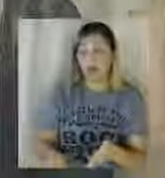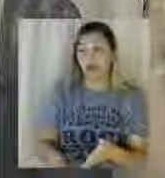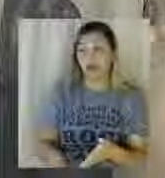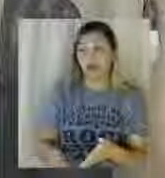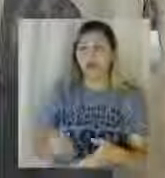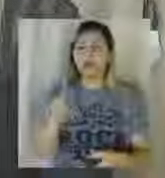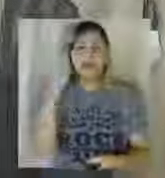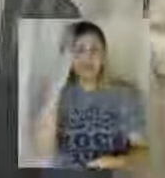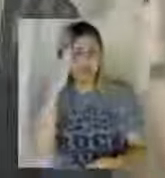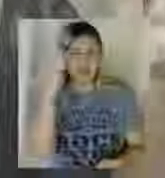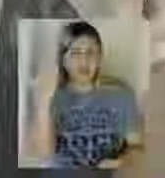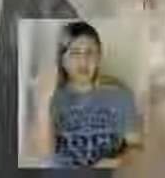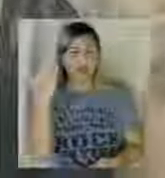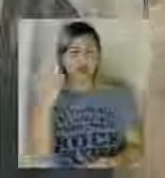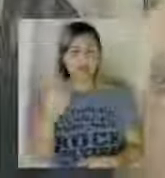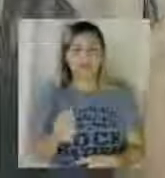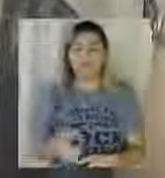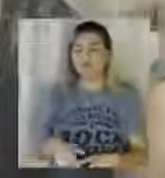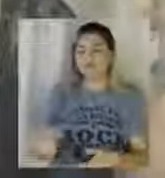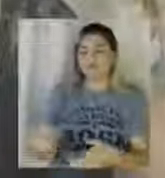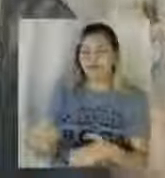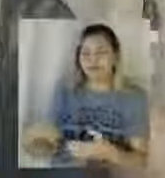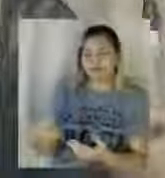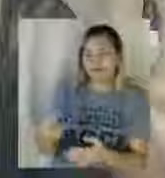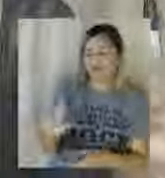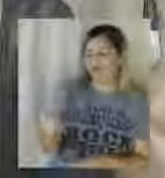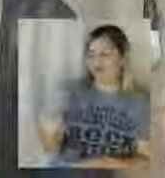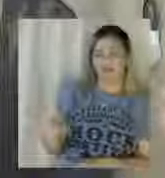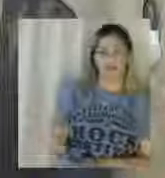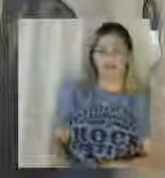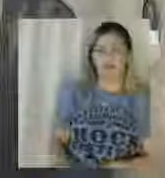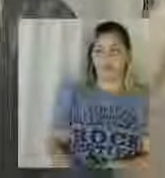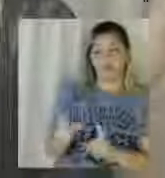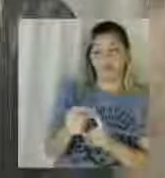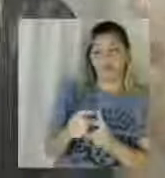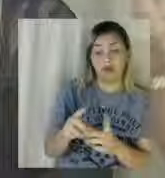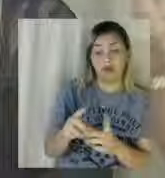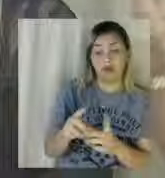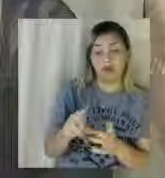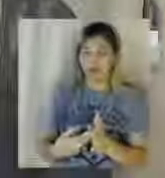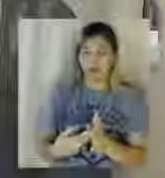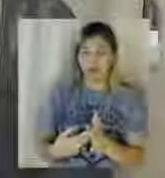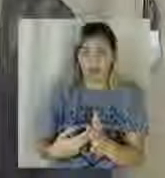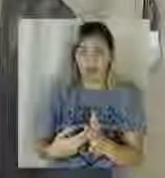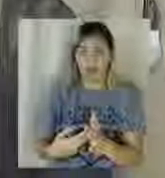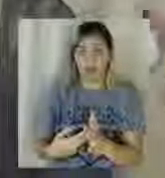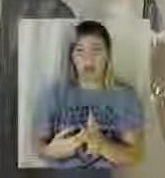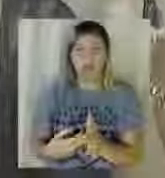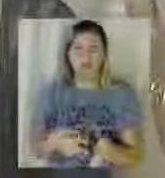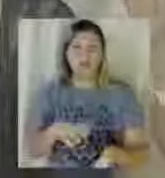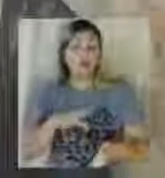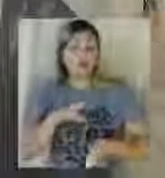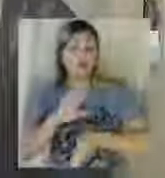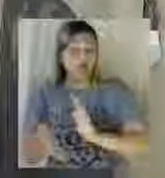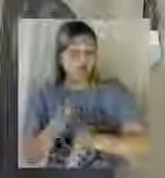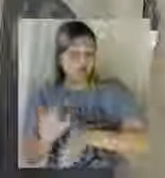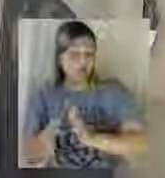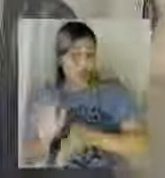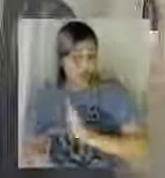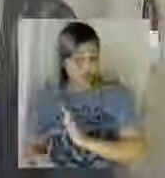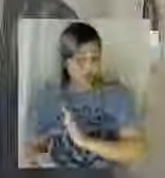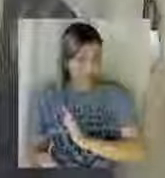você entendeu? Não, as palavras para mim não tinham muito significado. Então ela fazia em Libras,